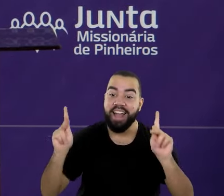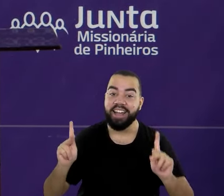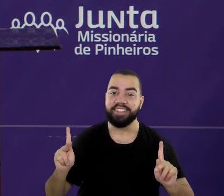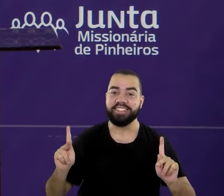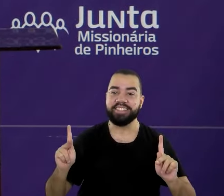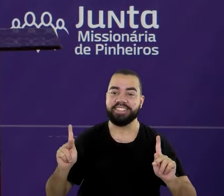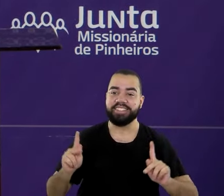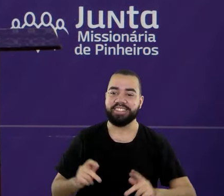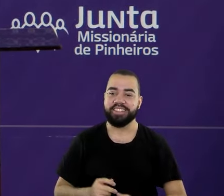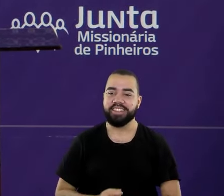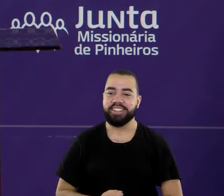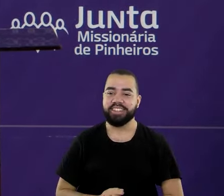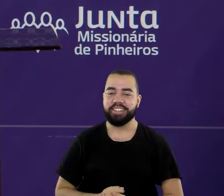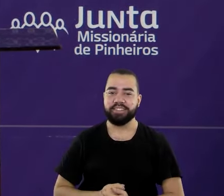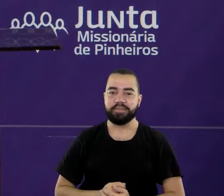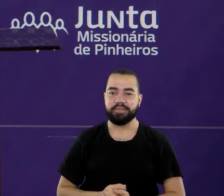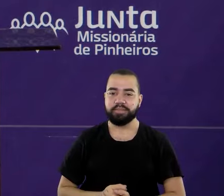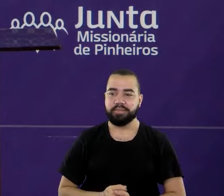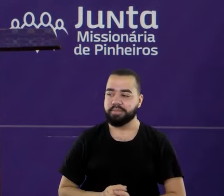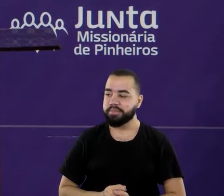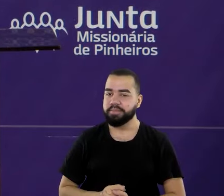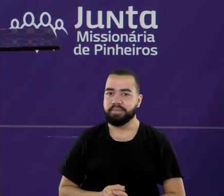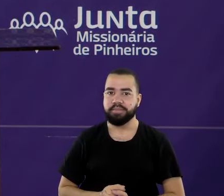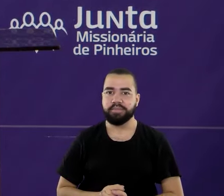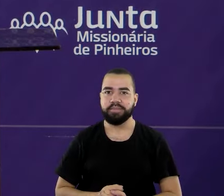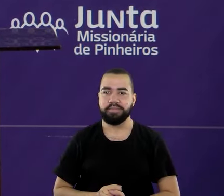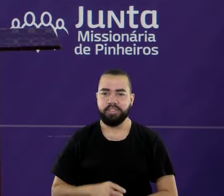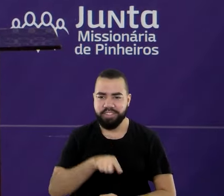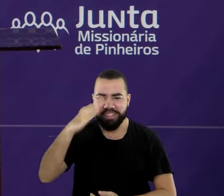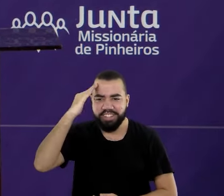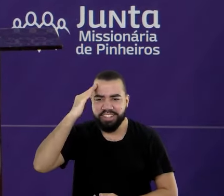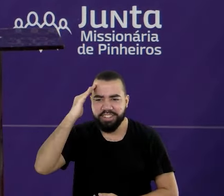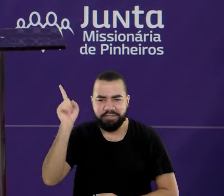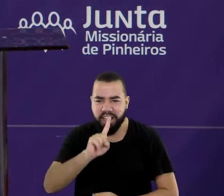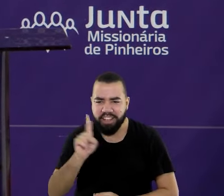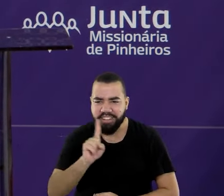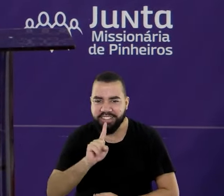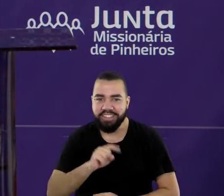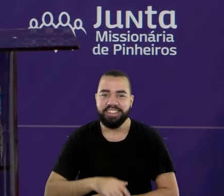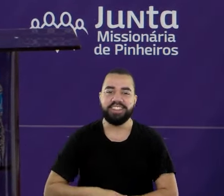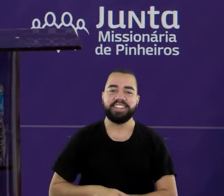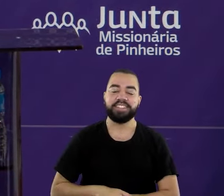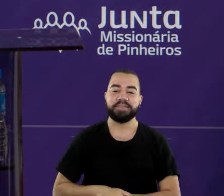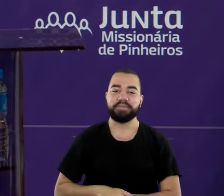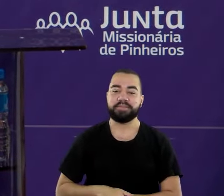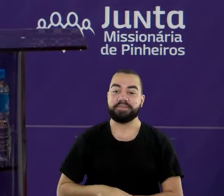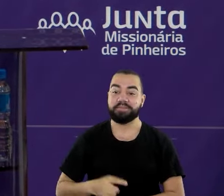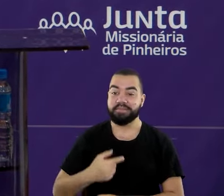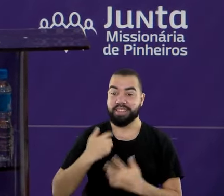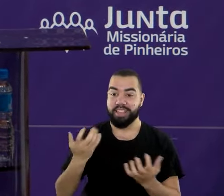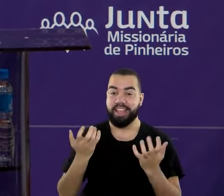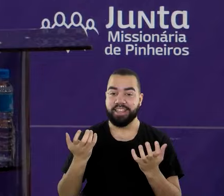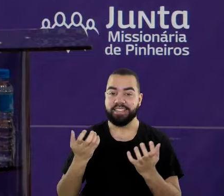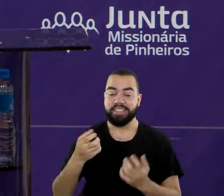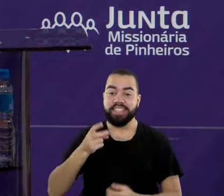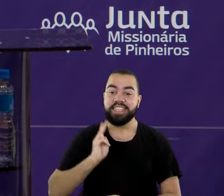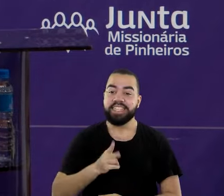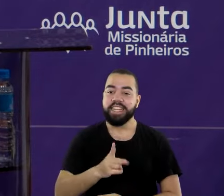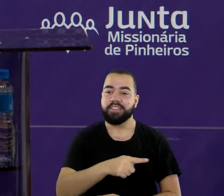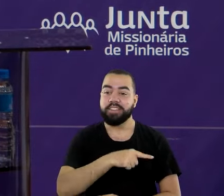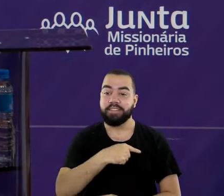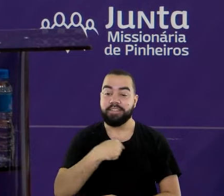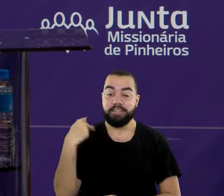quando, acho que não entenderam, né? Queria que quando ele gritasse